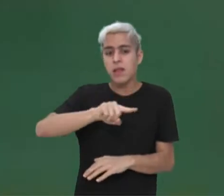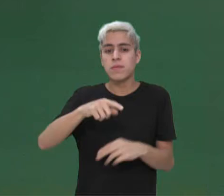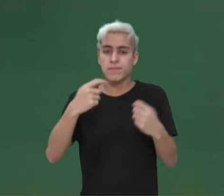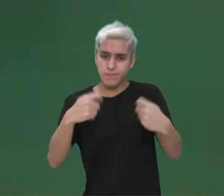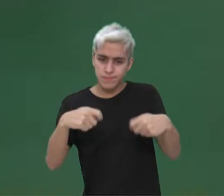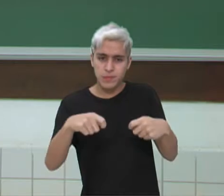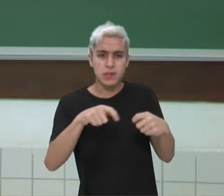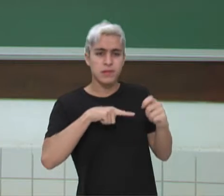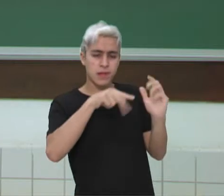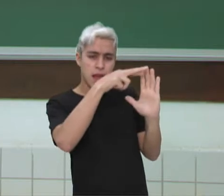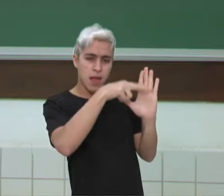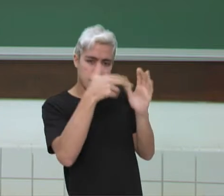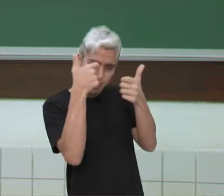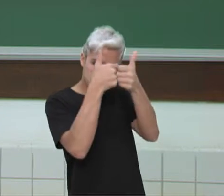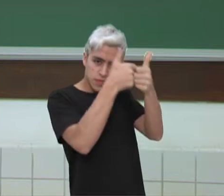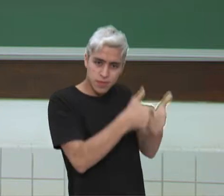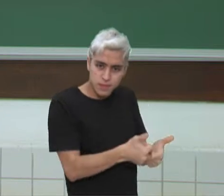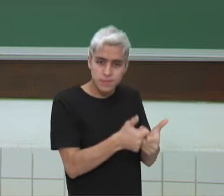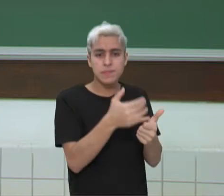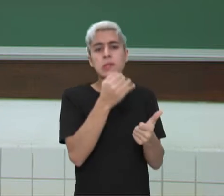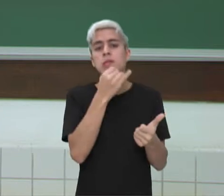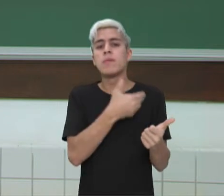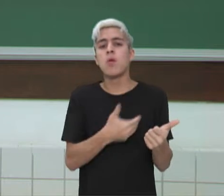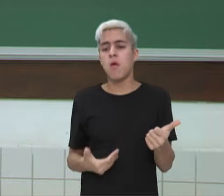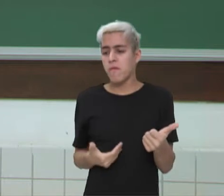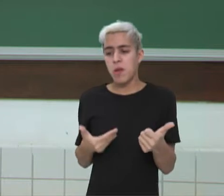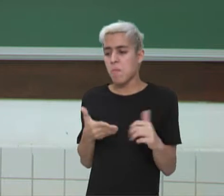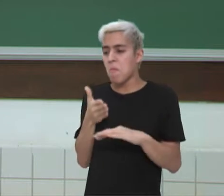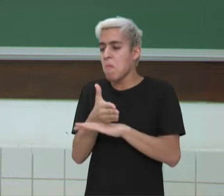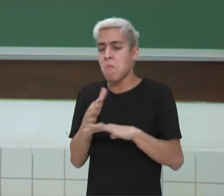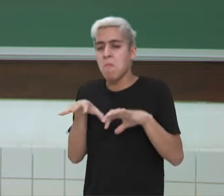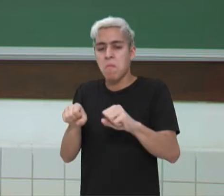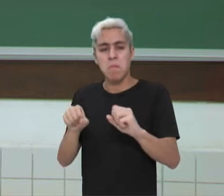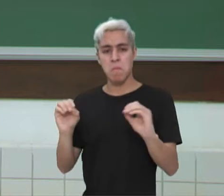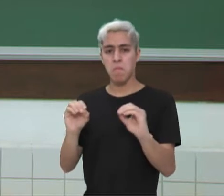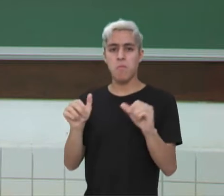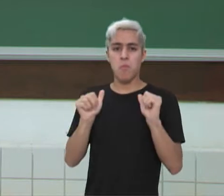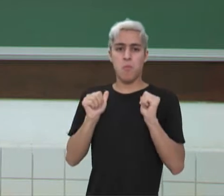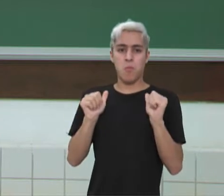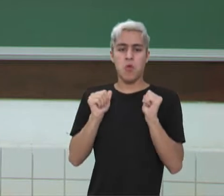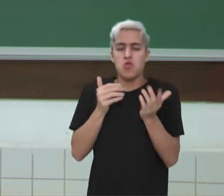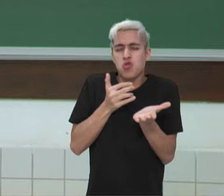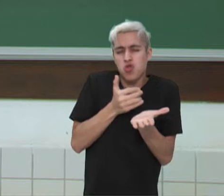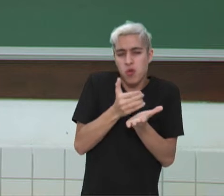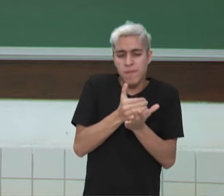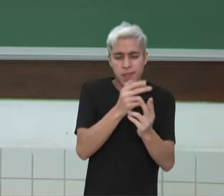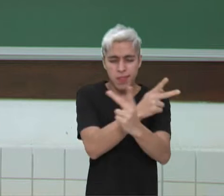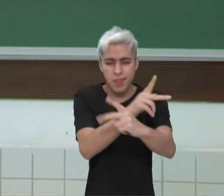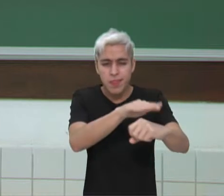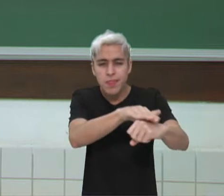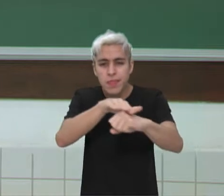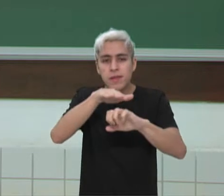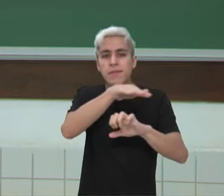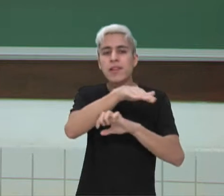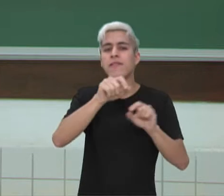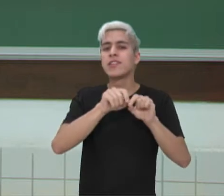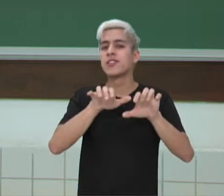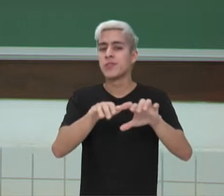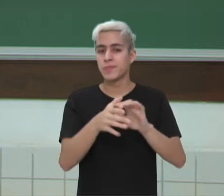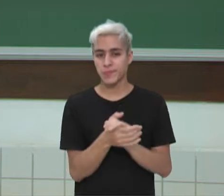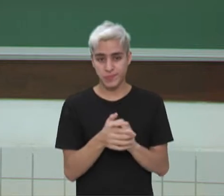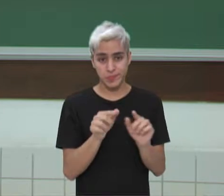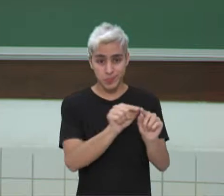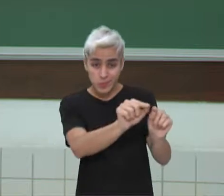e deveres. Então, o governo não participou oficialmente do início, particulares faziam isso. Esses